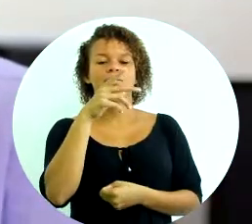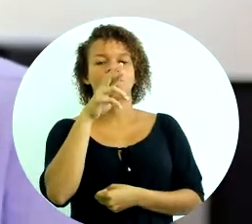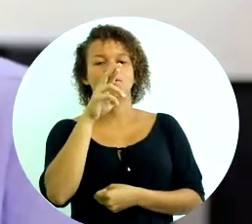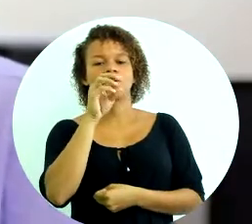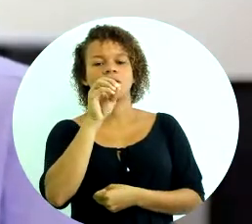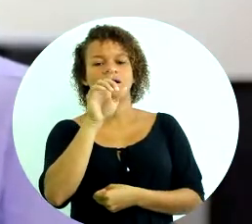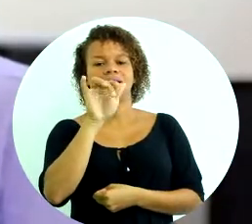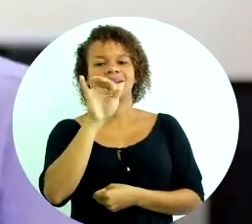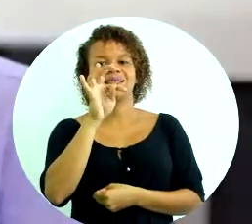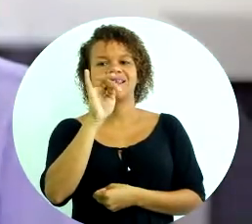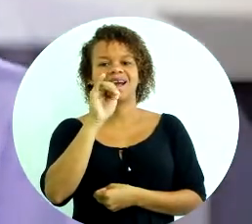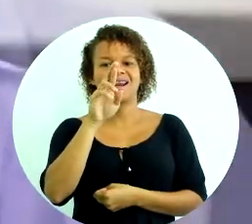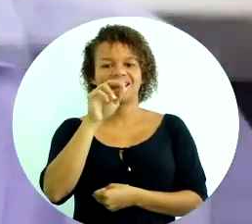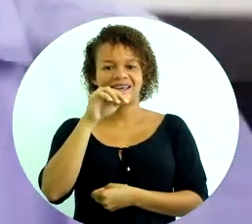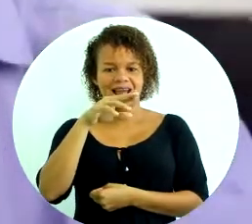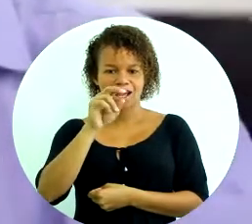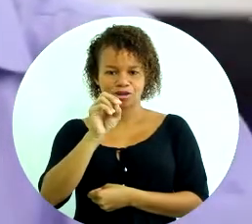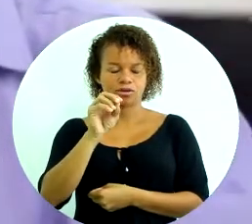do proletariado.